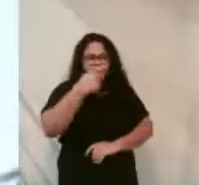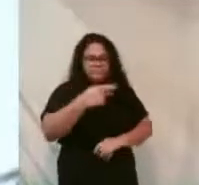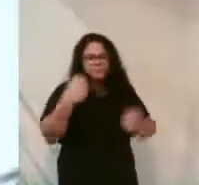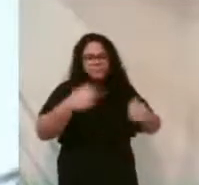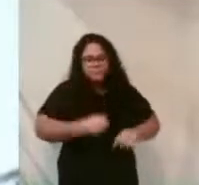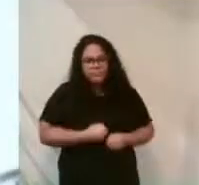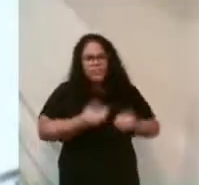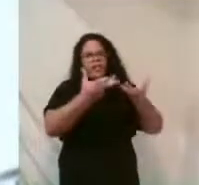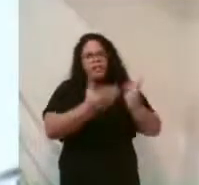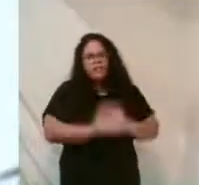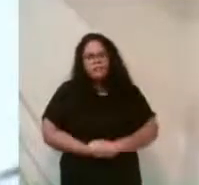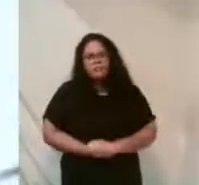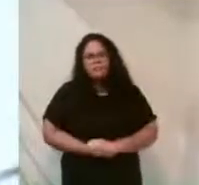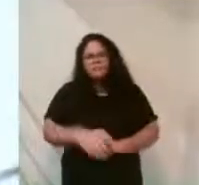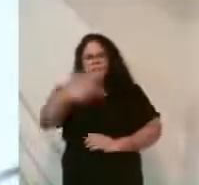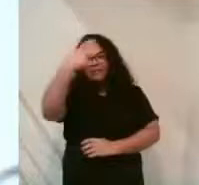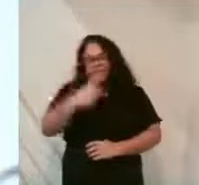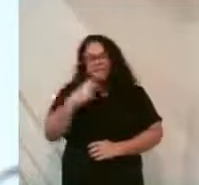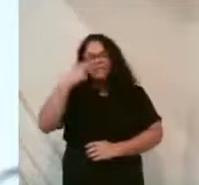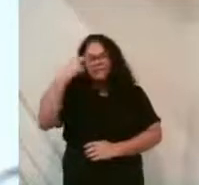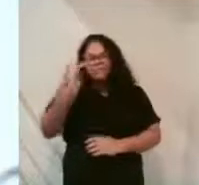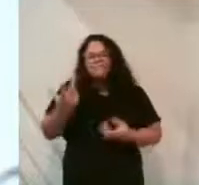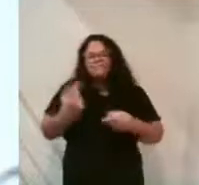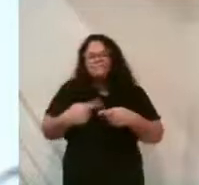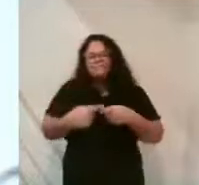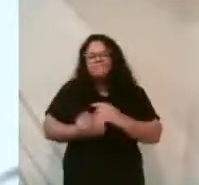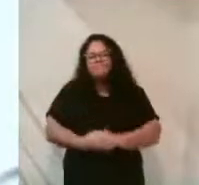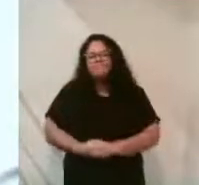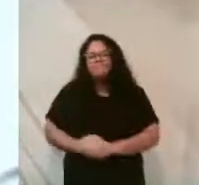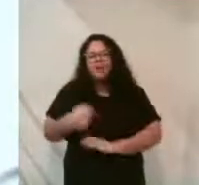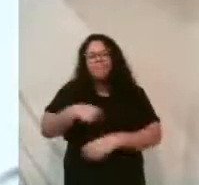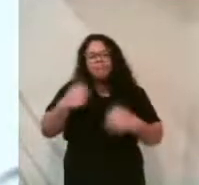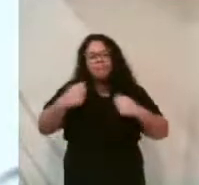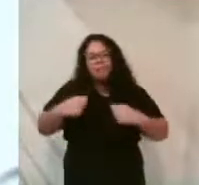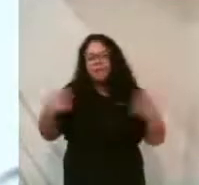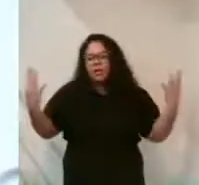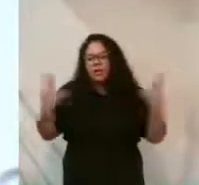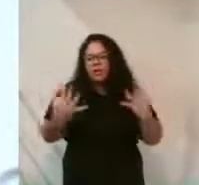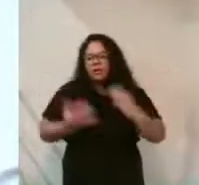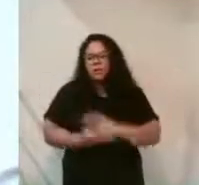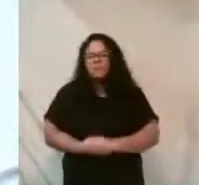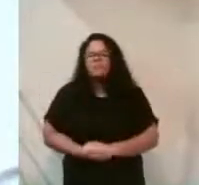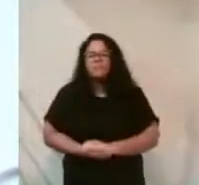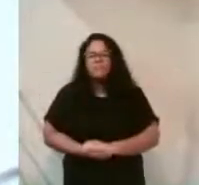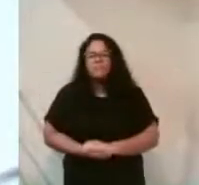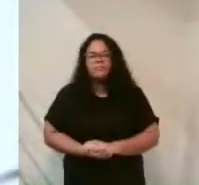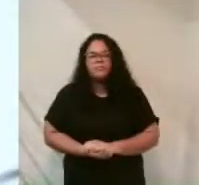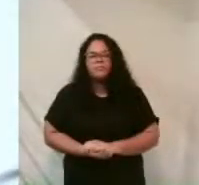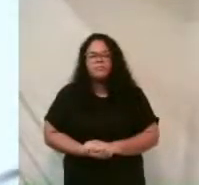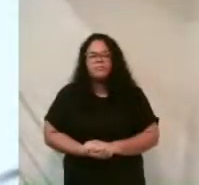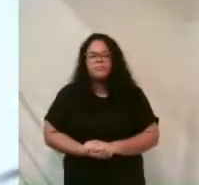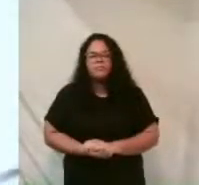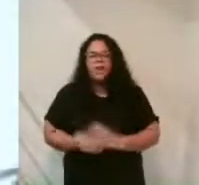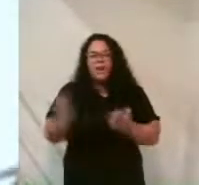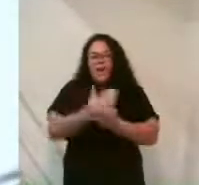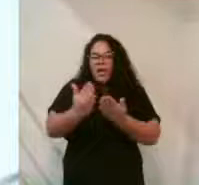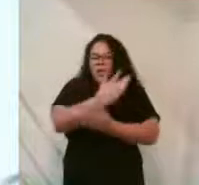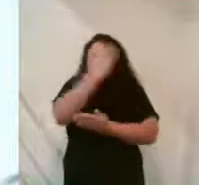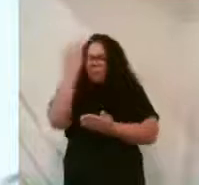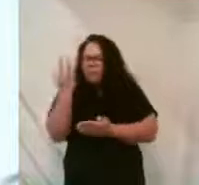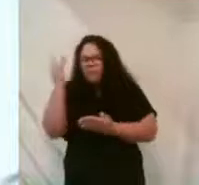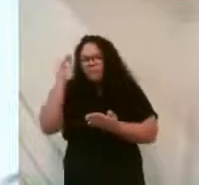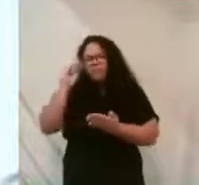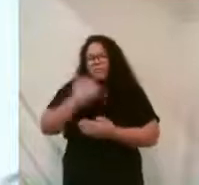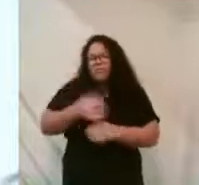amigos, eu não falo isso por vergonha, que eu tinha que estar com meus amigos, porque nem todos que estavam presentes tinham dinheiro para poder almoçar. Por que que eu falo